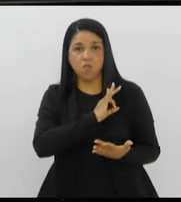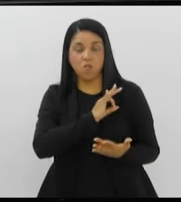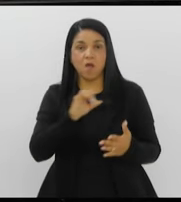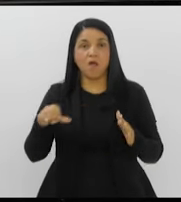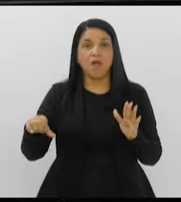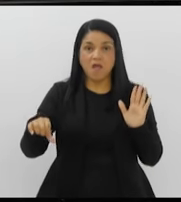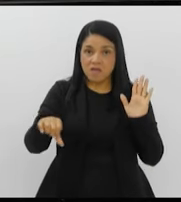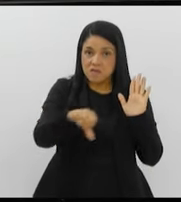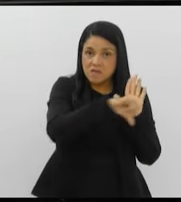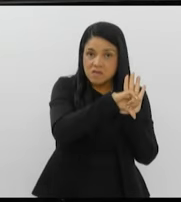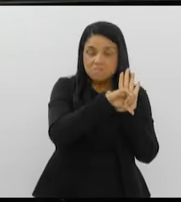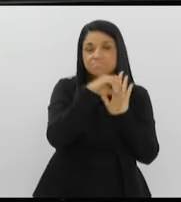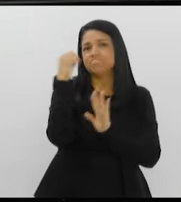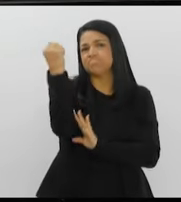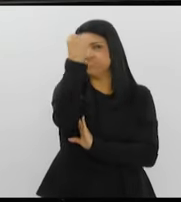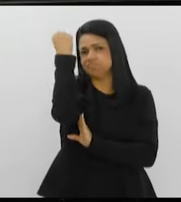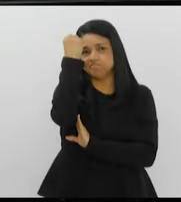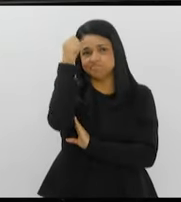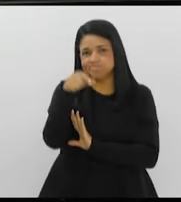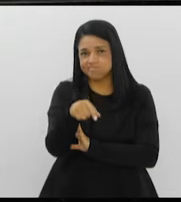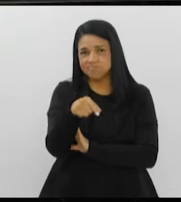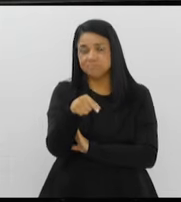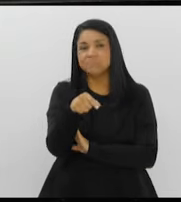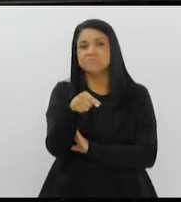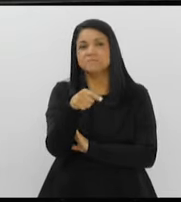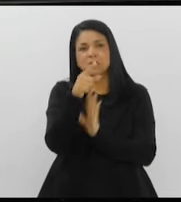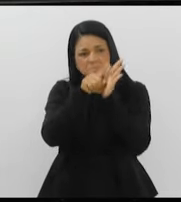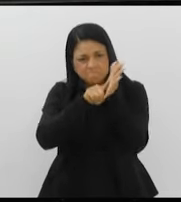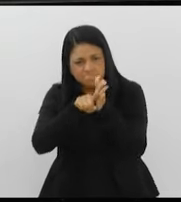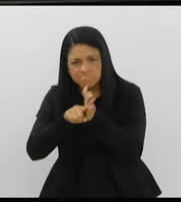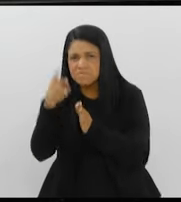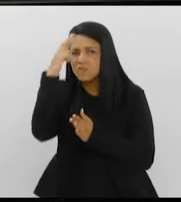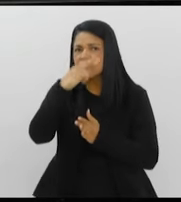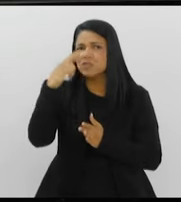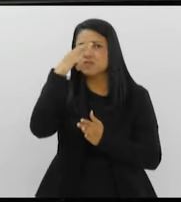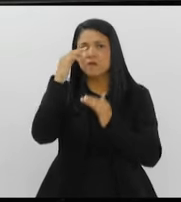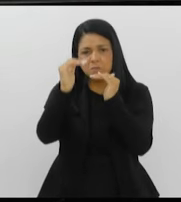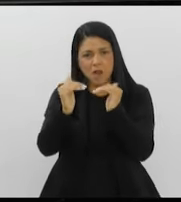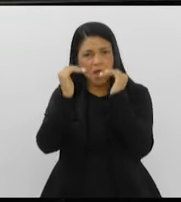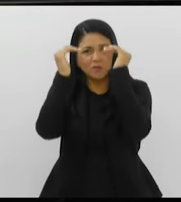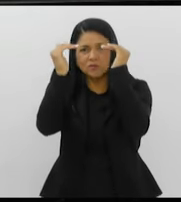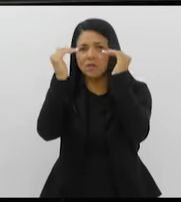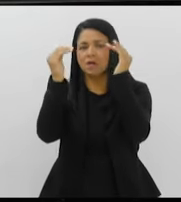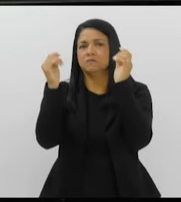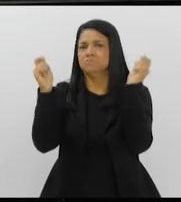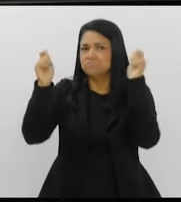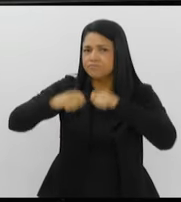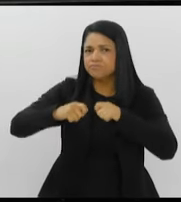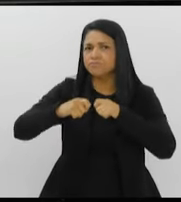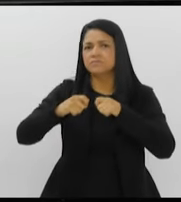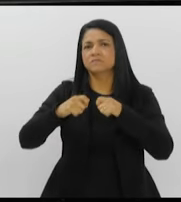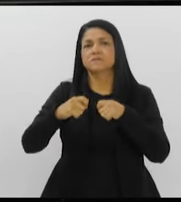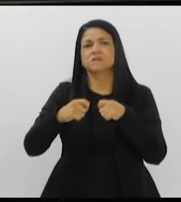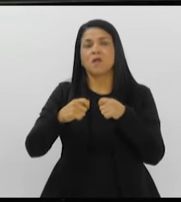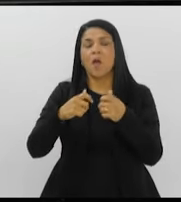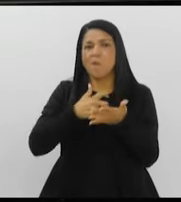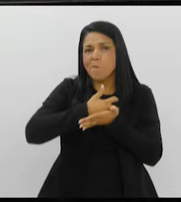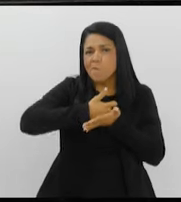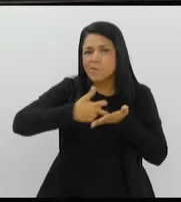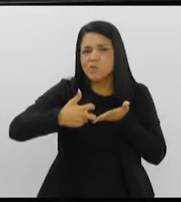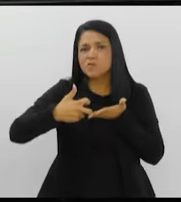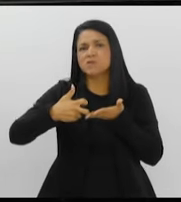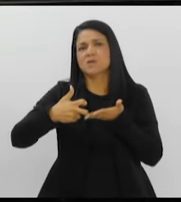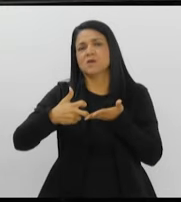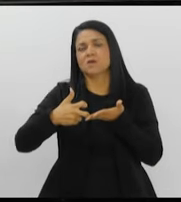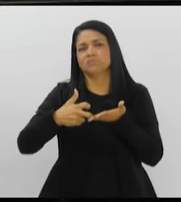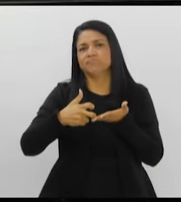gravíssimo, que deve ser devidamente apurado pelas autoridades competentes, com a punição dos seus